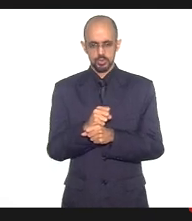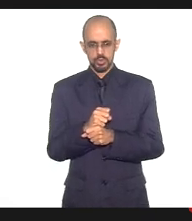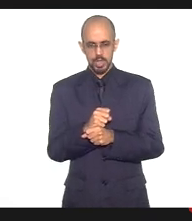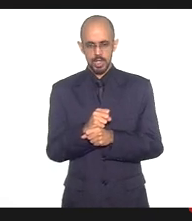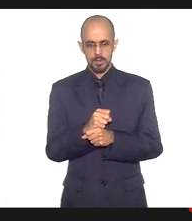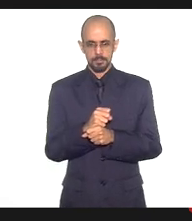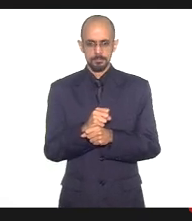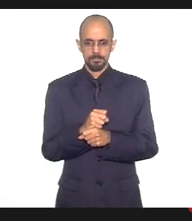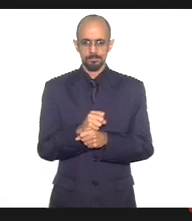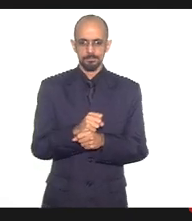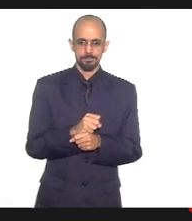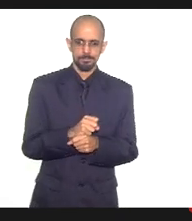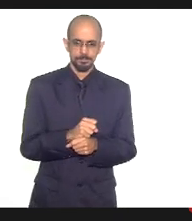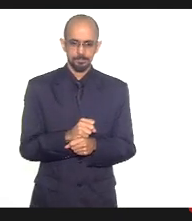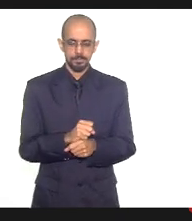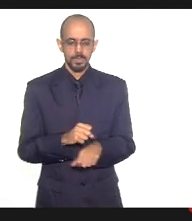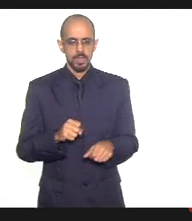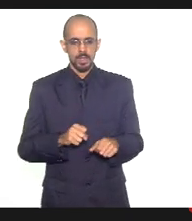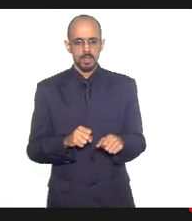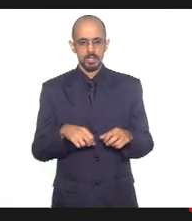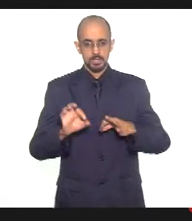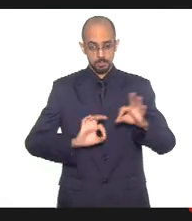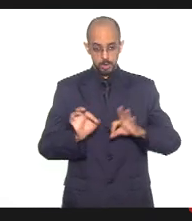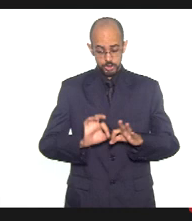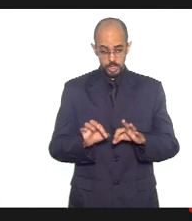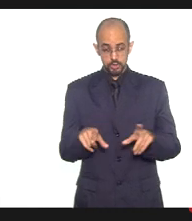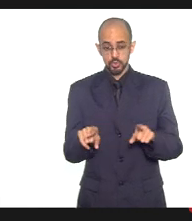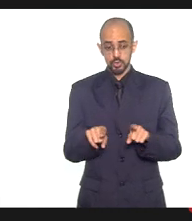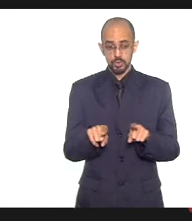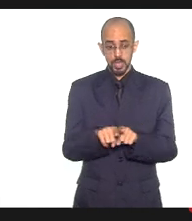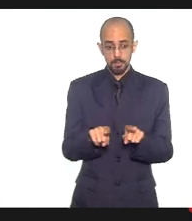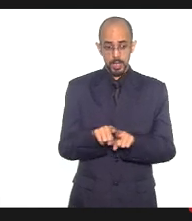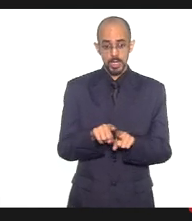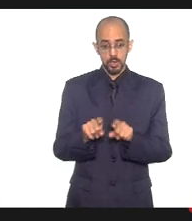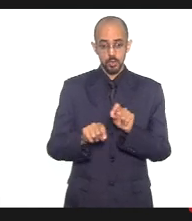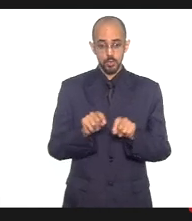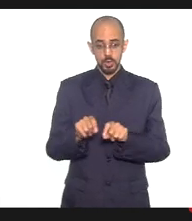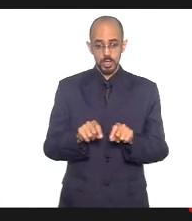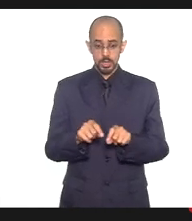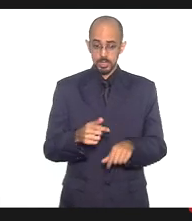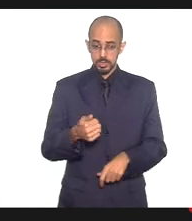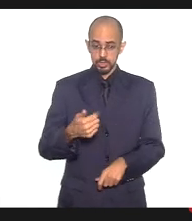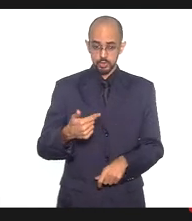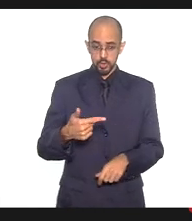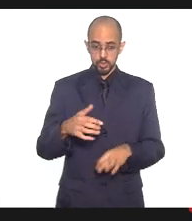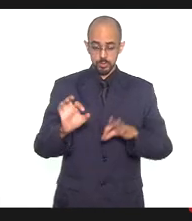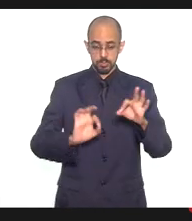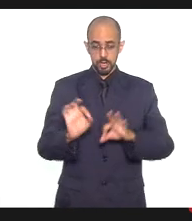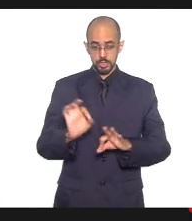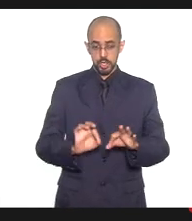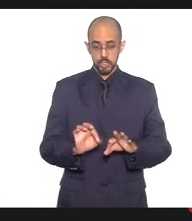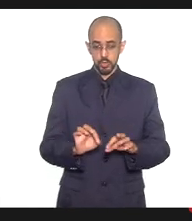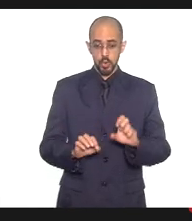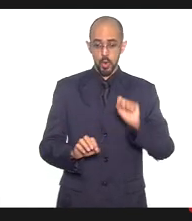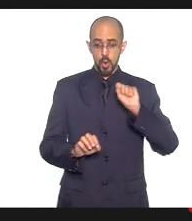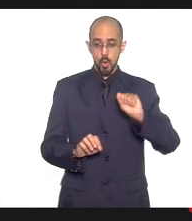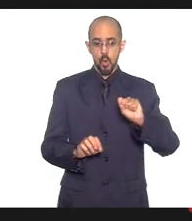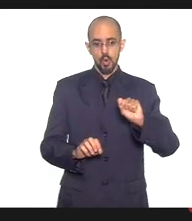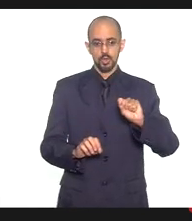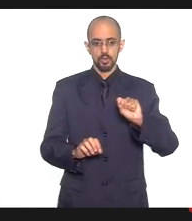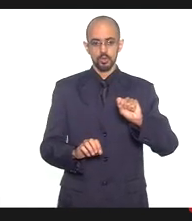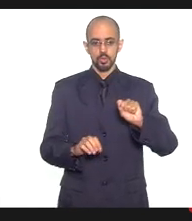aqui, vocês veriam muito menos projetos. E é claro, desses 12 projetos, 8 estão aqui na Bacia de